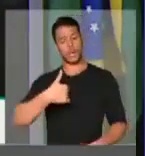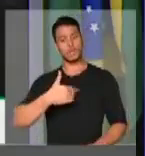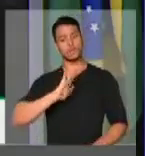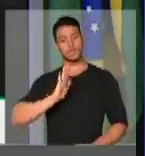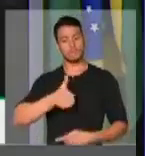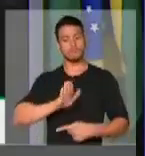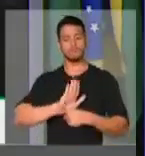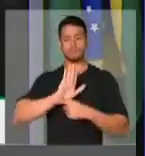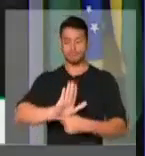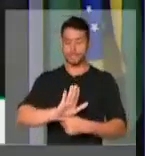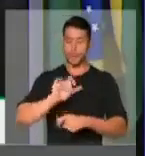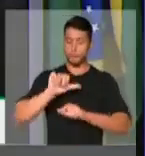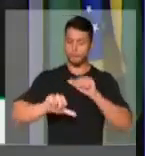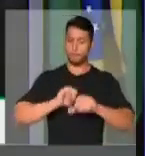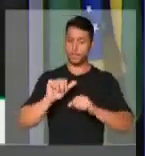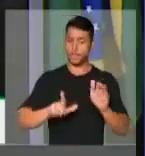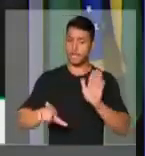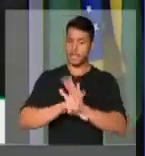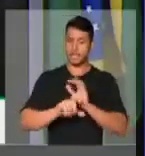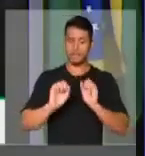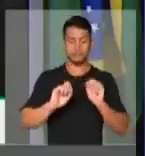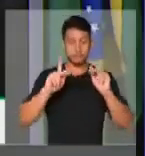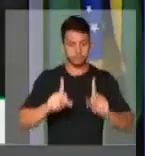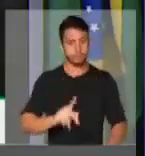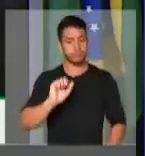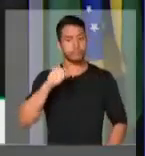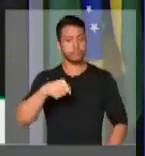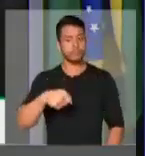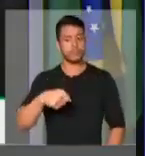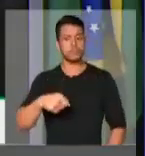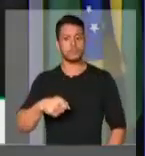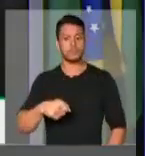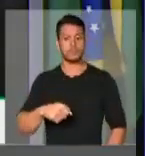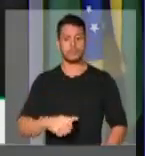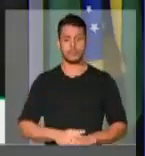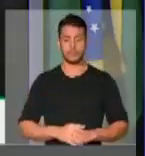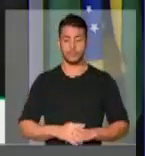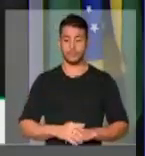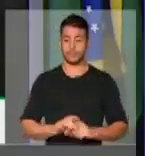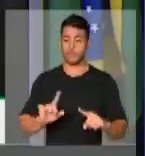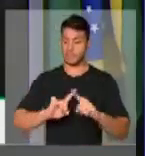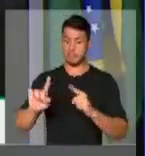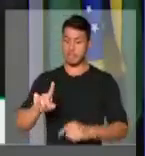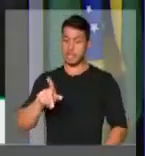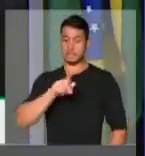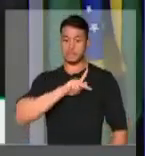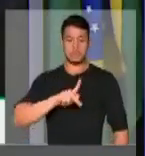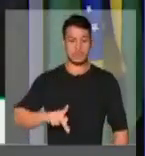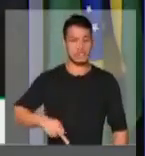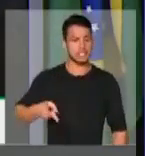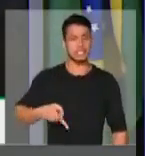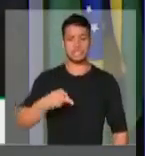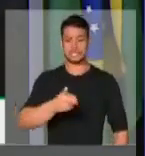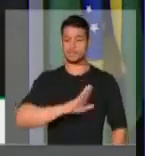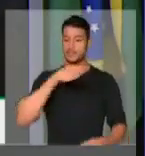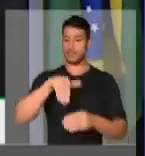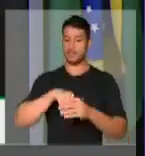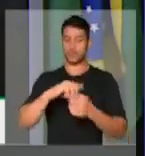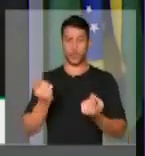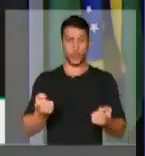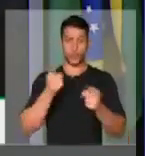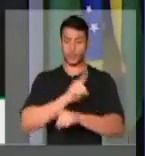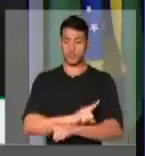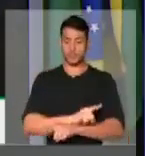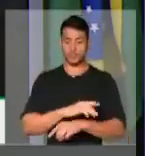reforma da Previdência durante toda a minha campanha, ao contrário do presidente, que sempre votou contra as reformas da Previdência e